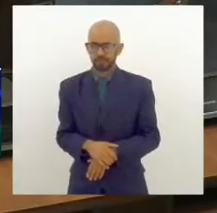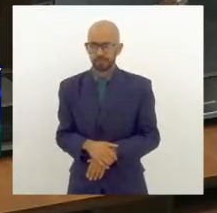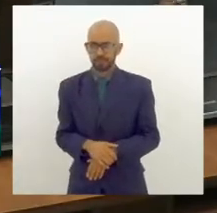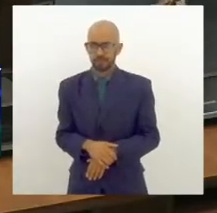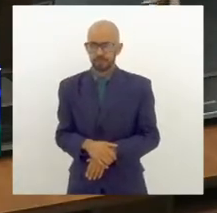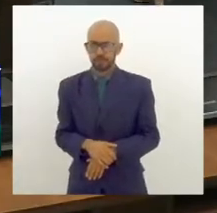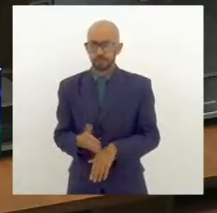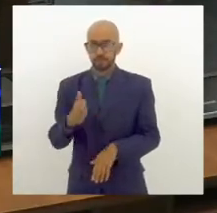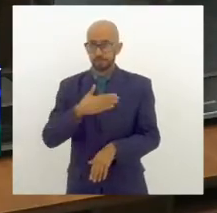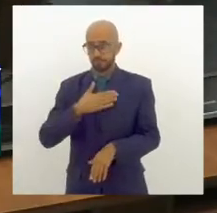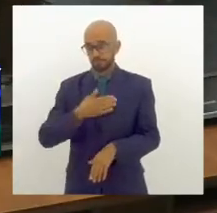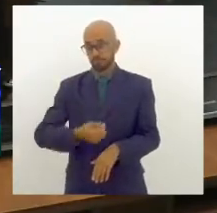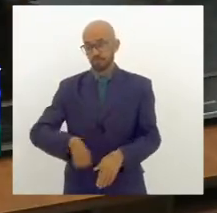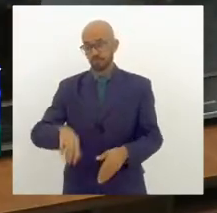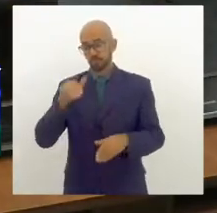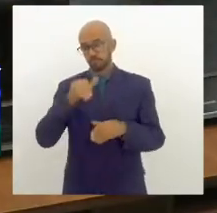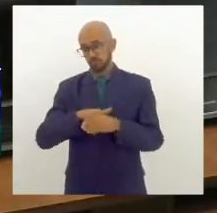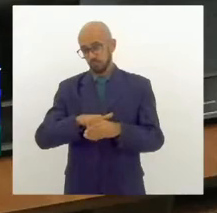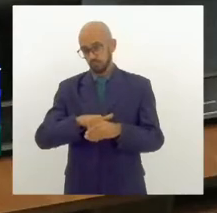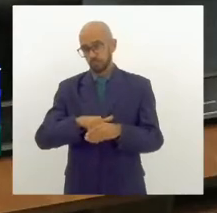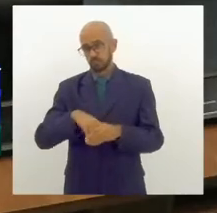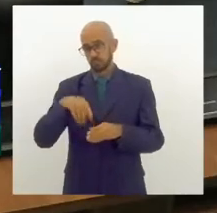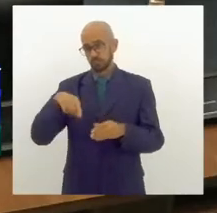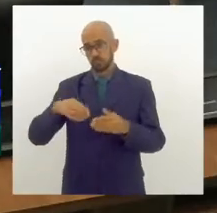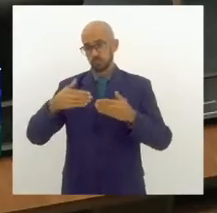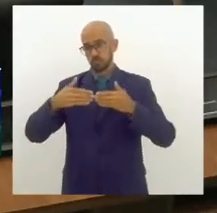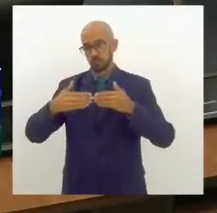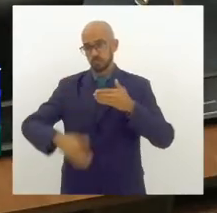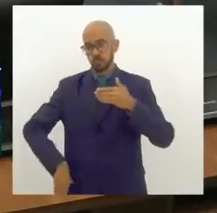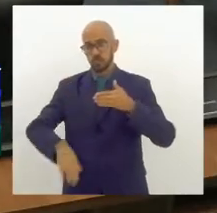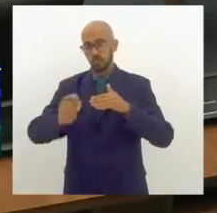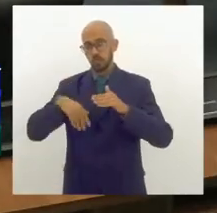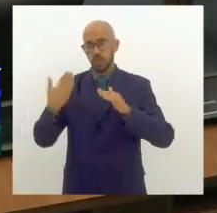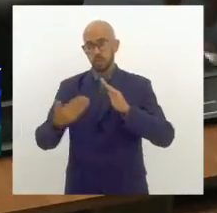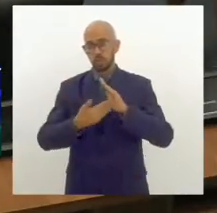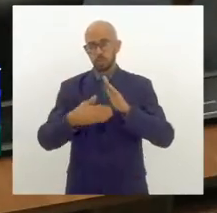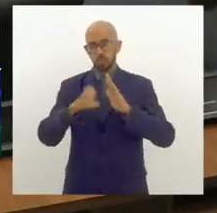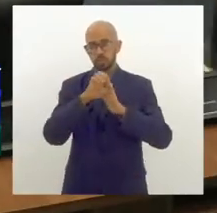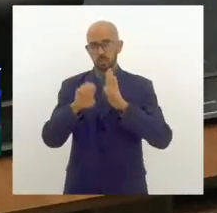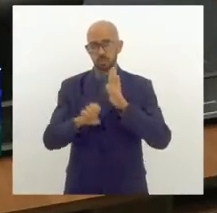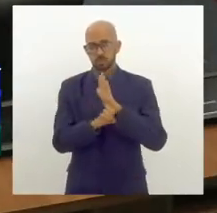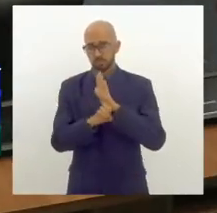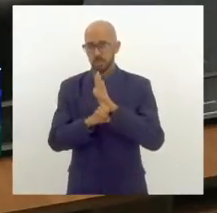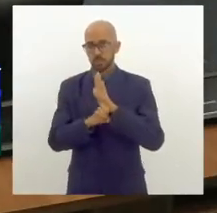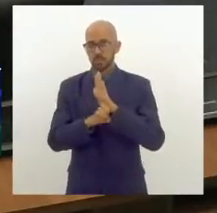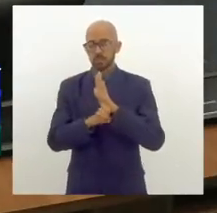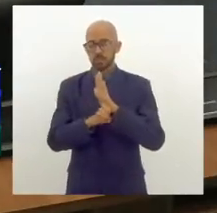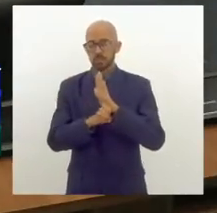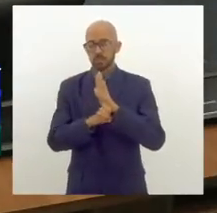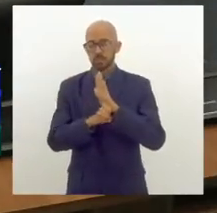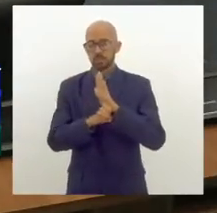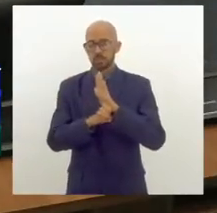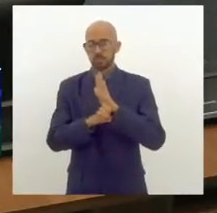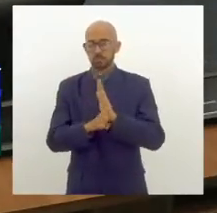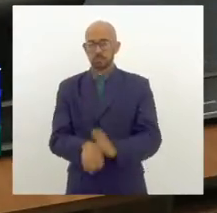O meu parecer é contrário a todas as emendas.